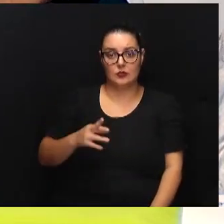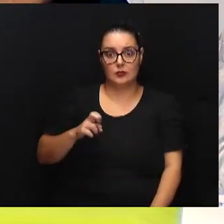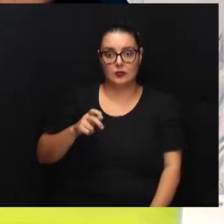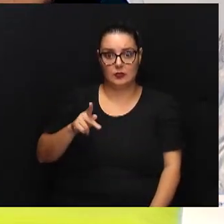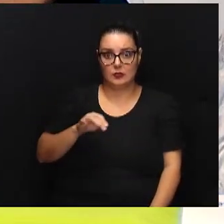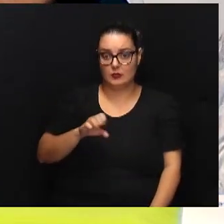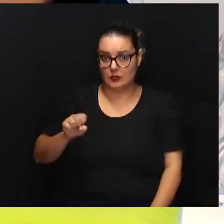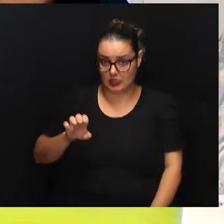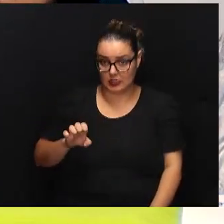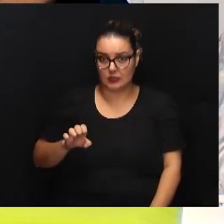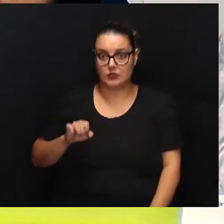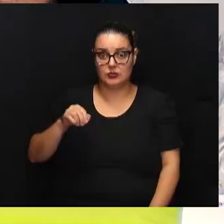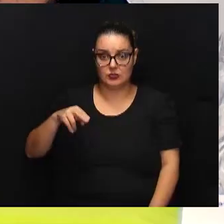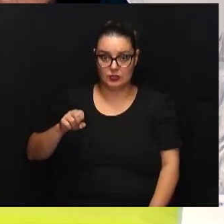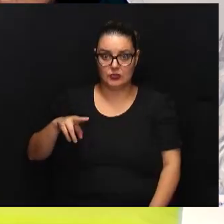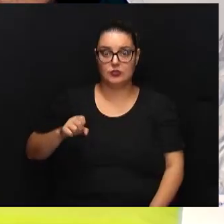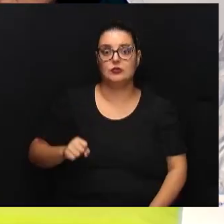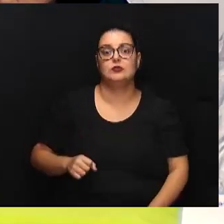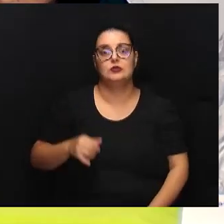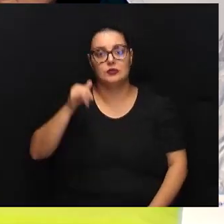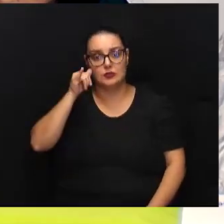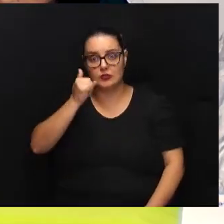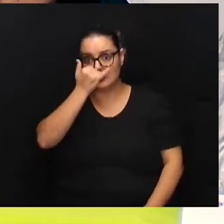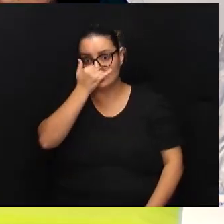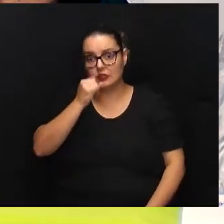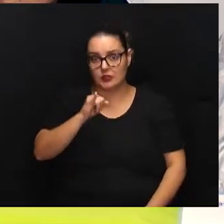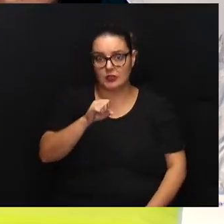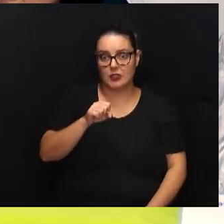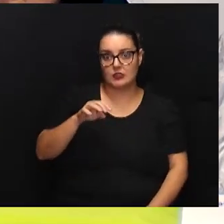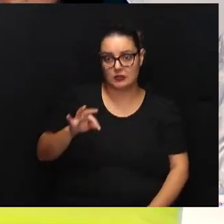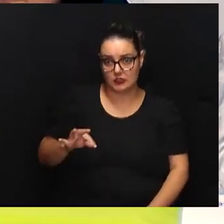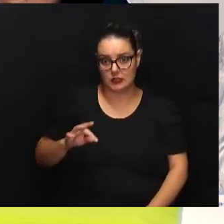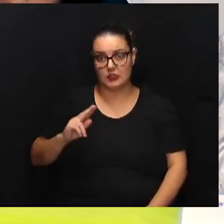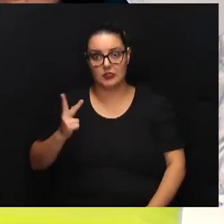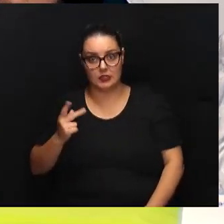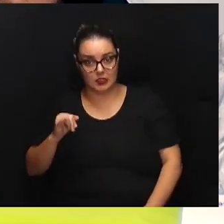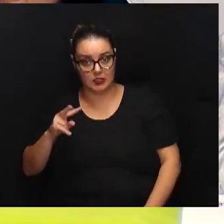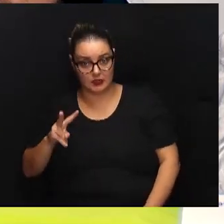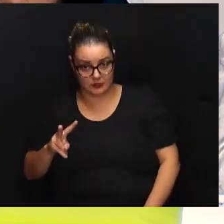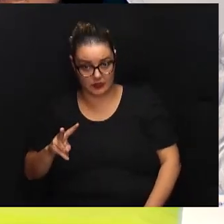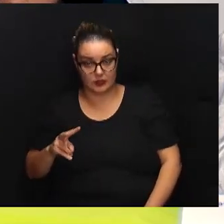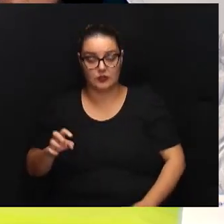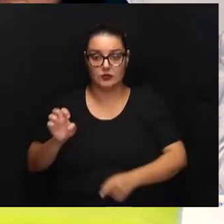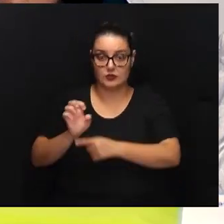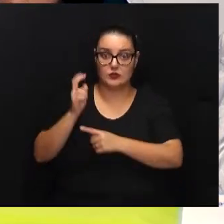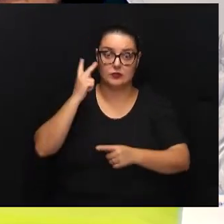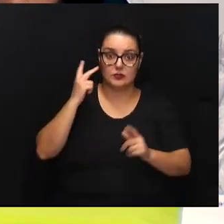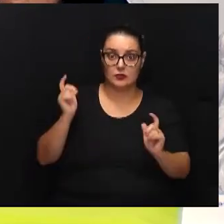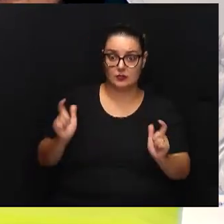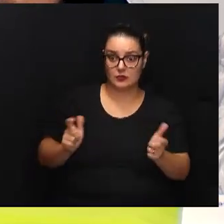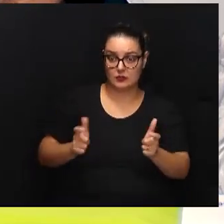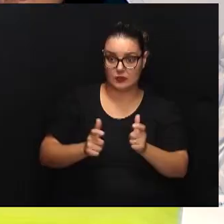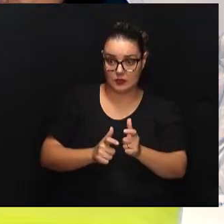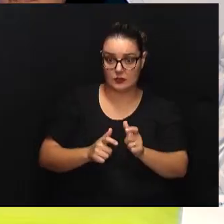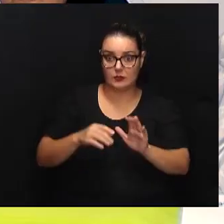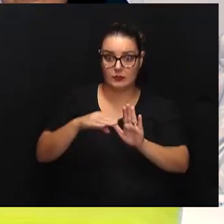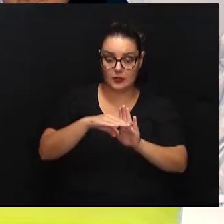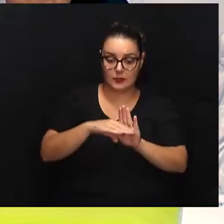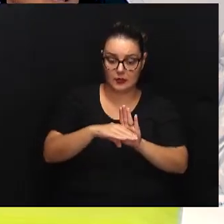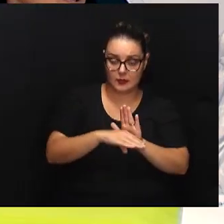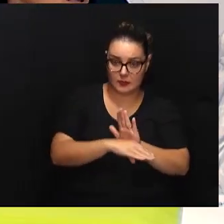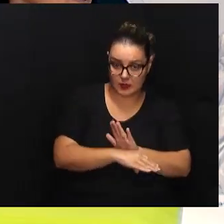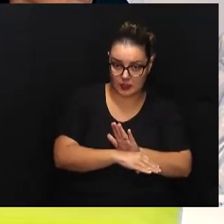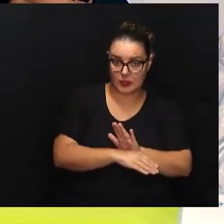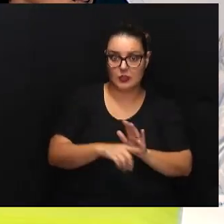e HIV no estado de São Paulo vem sendo reduzido gradativamente. Nós temos municípios que já chegaram a